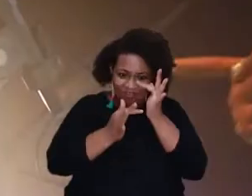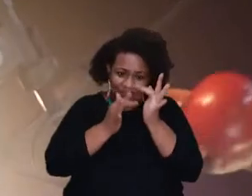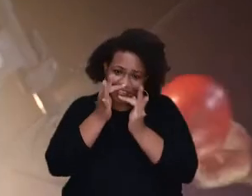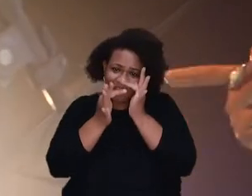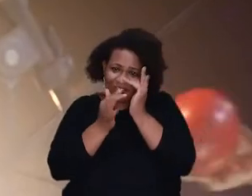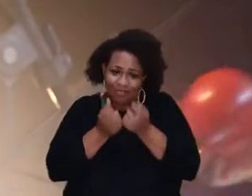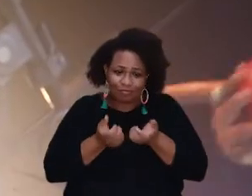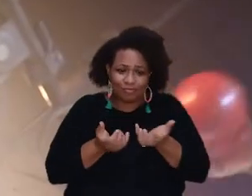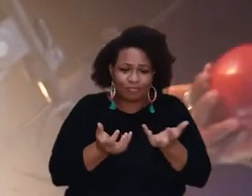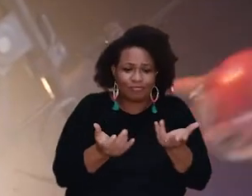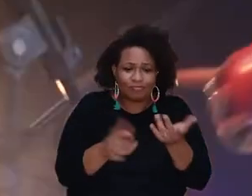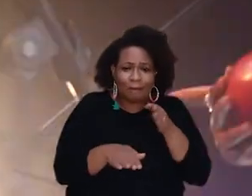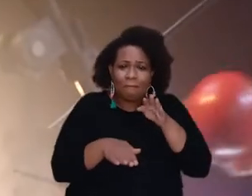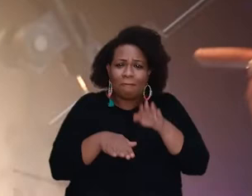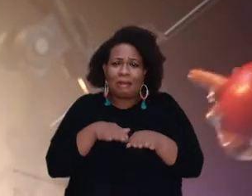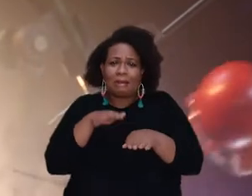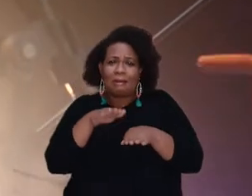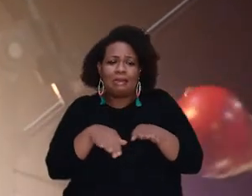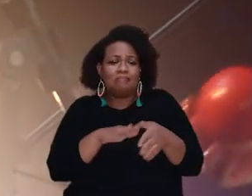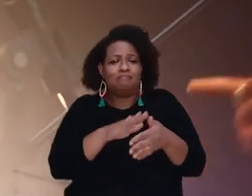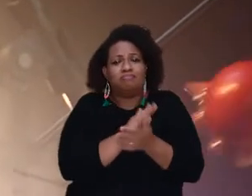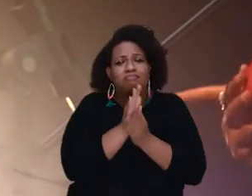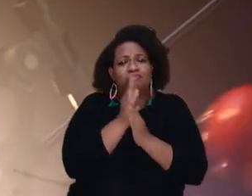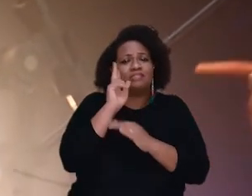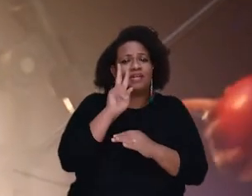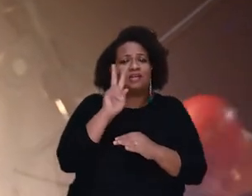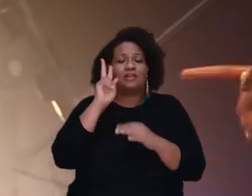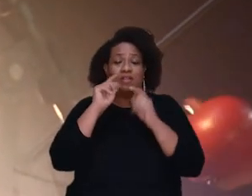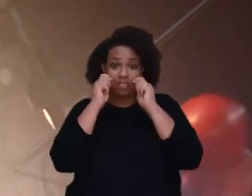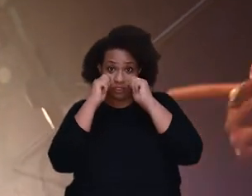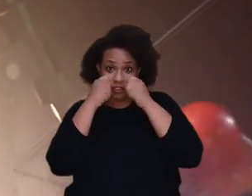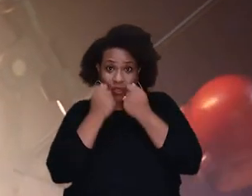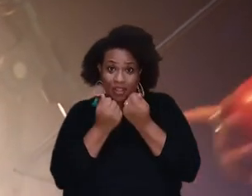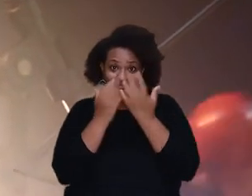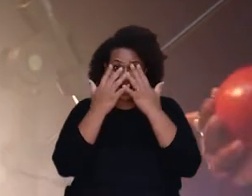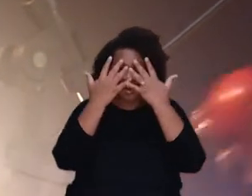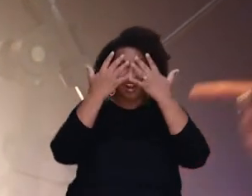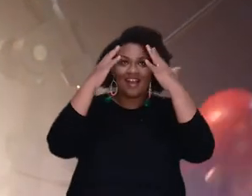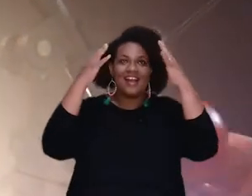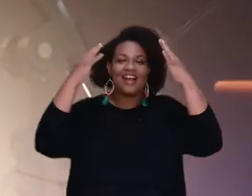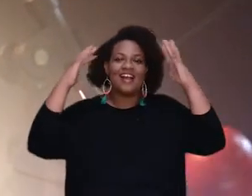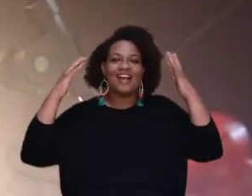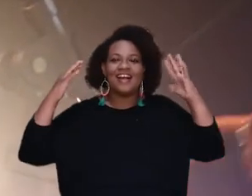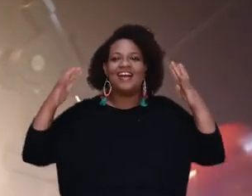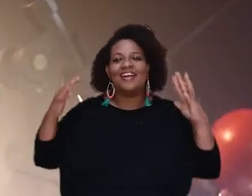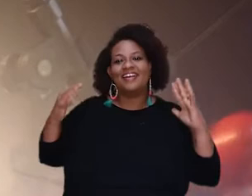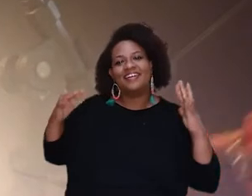A minha flor de capim, quem pisou nem lembra mais. Se chorou clareia, tem que